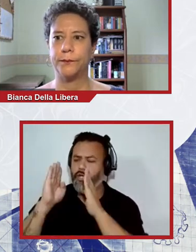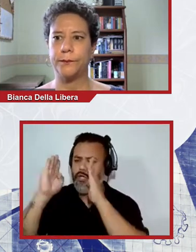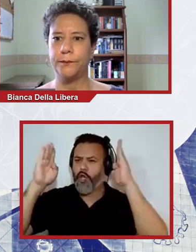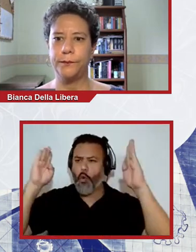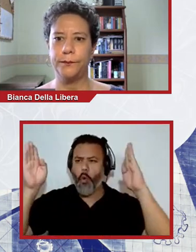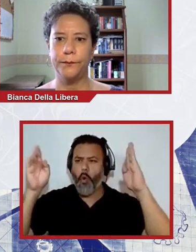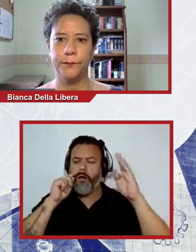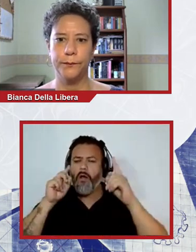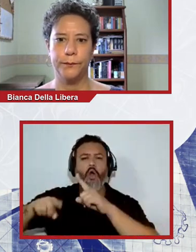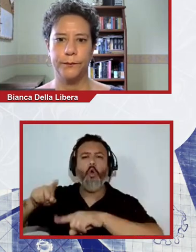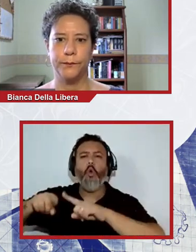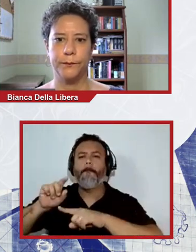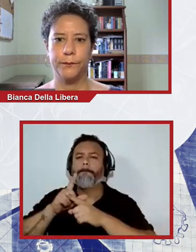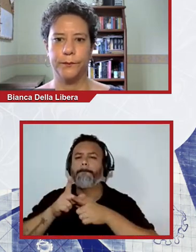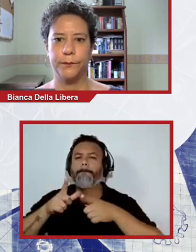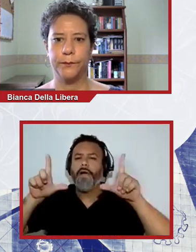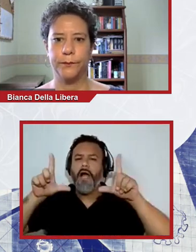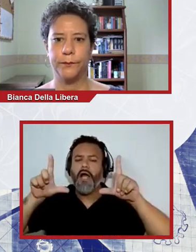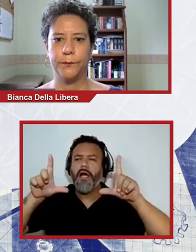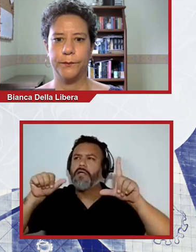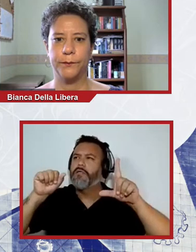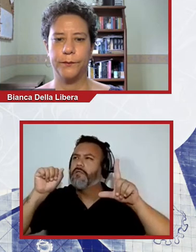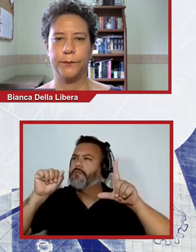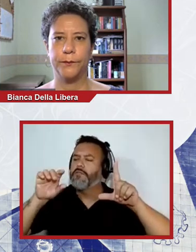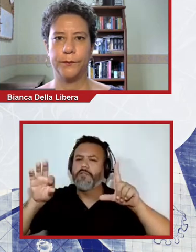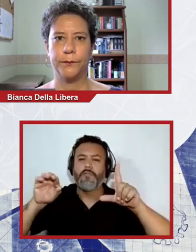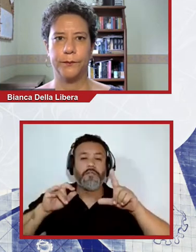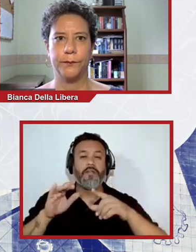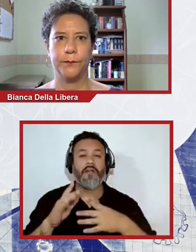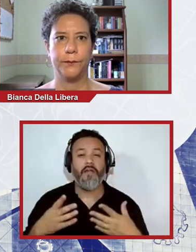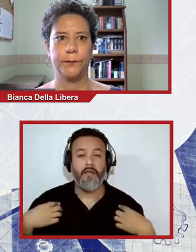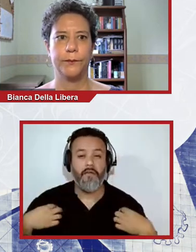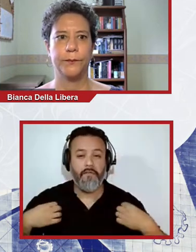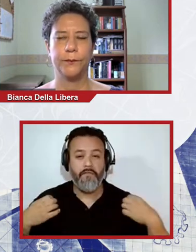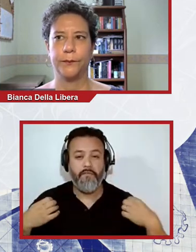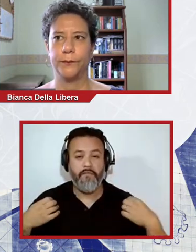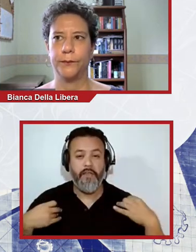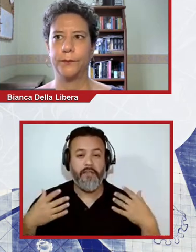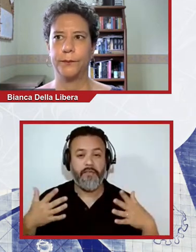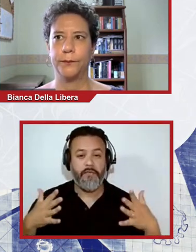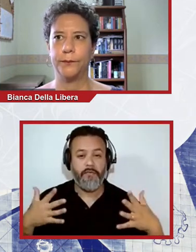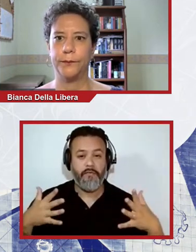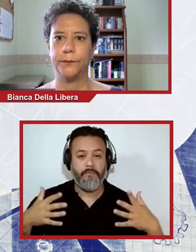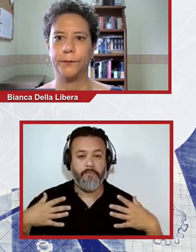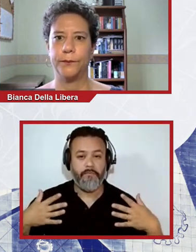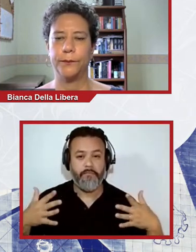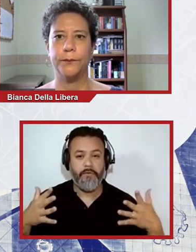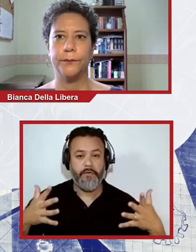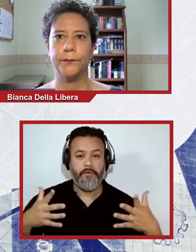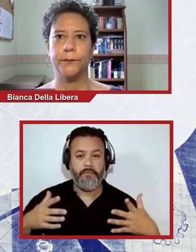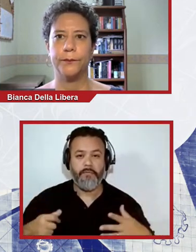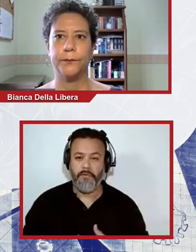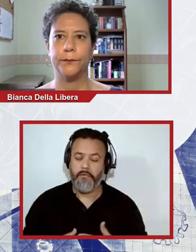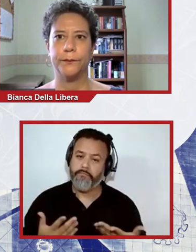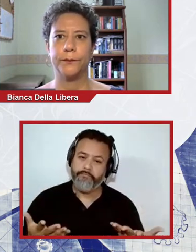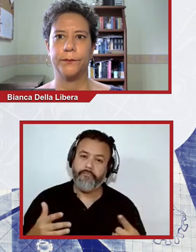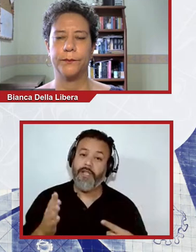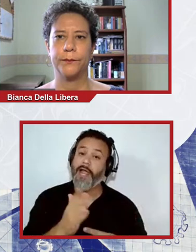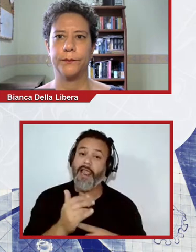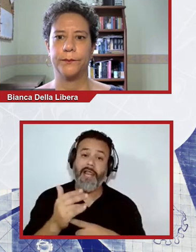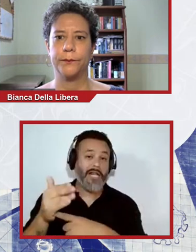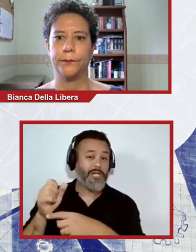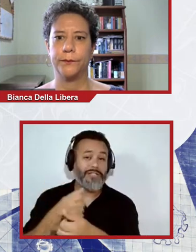tem vestes vibráteis. Bom, você tem uma quantidade brutal de tecnologia. Muitas